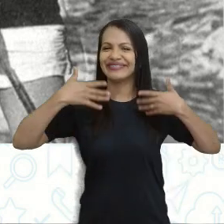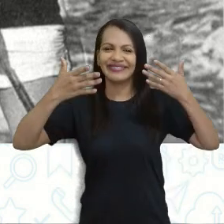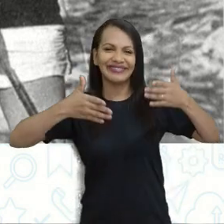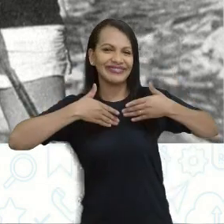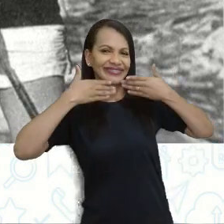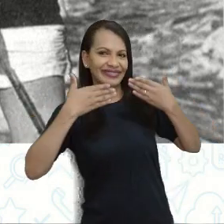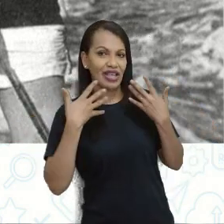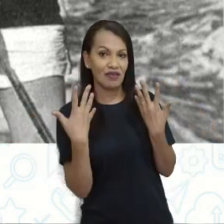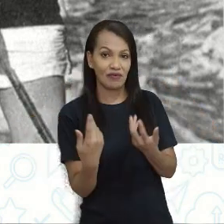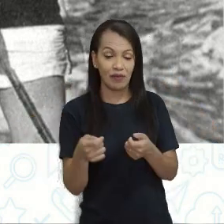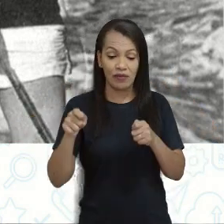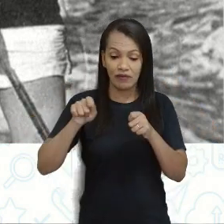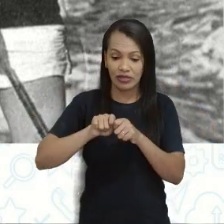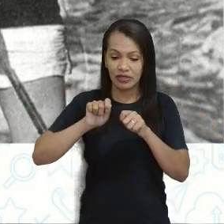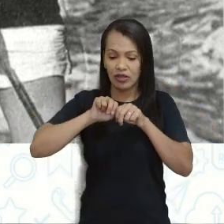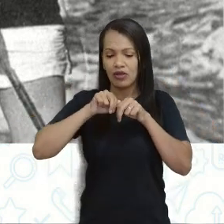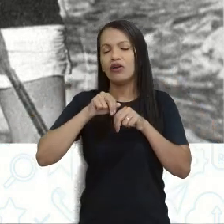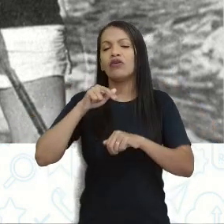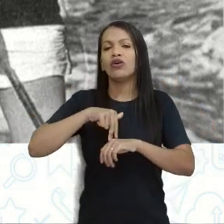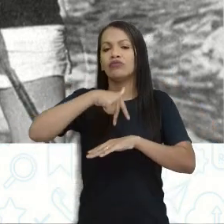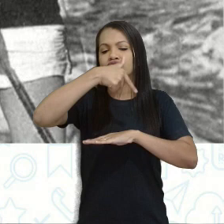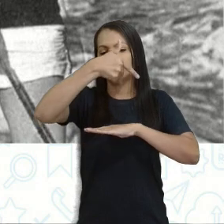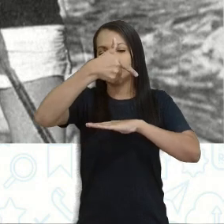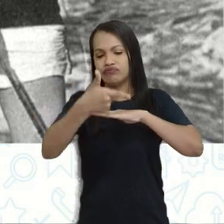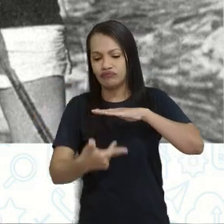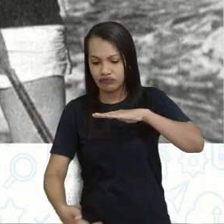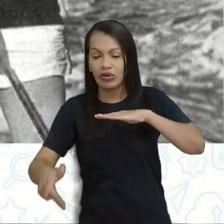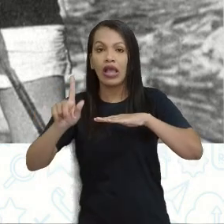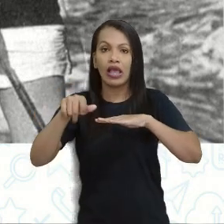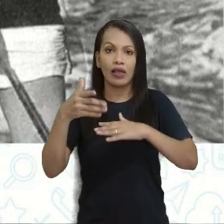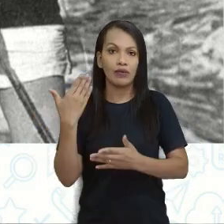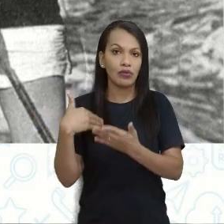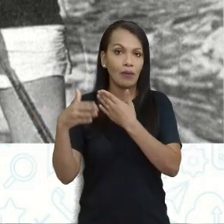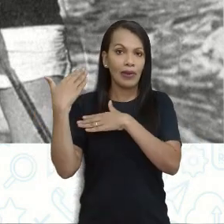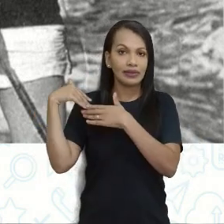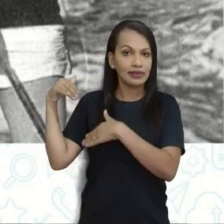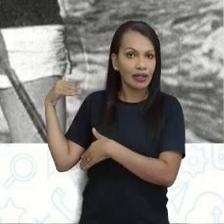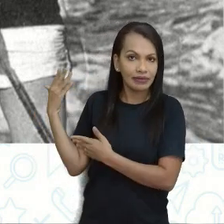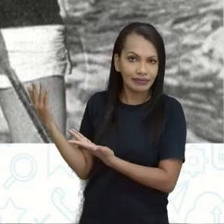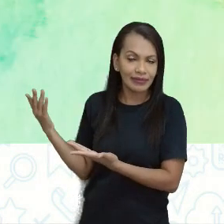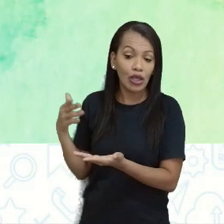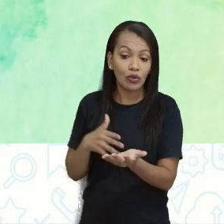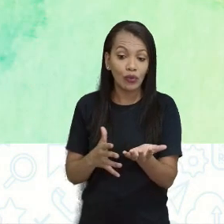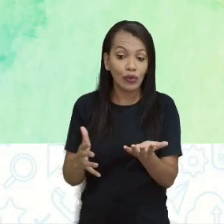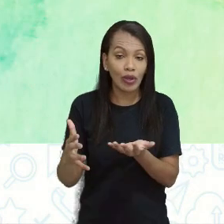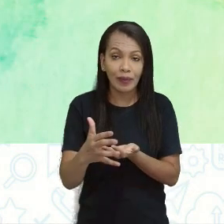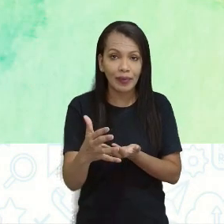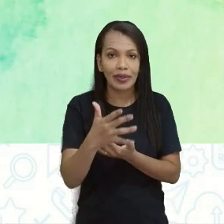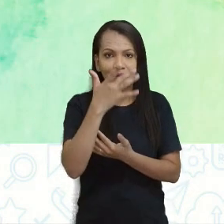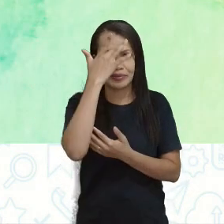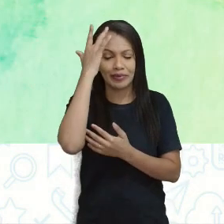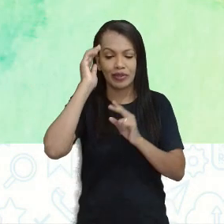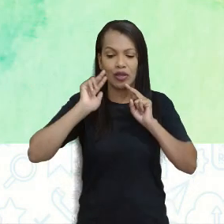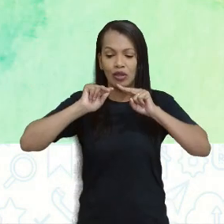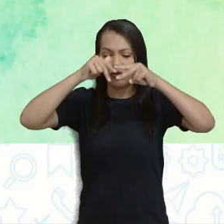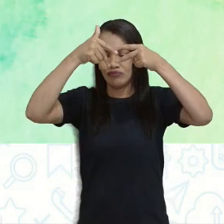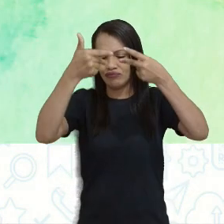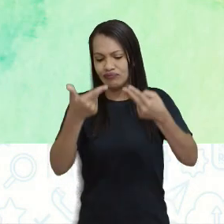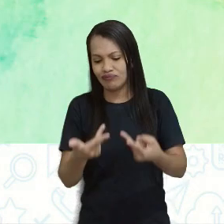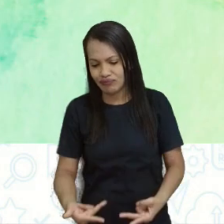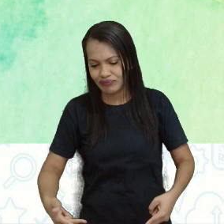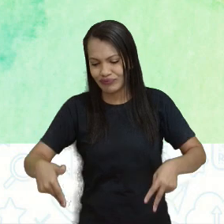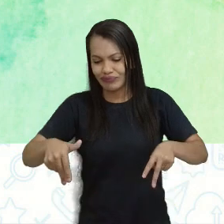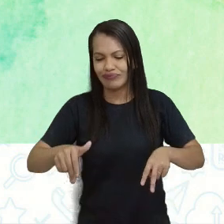gente vai fazer aí um mergulho ao passado do Rio Capibaribe. Vamos entender aqui um pouquinho, né? Você